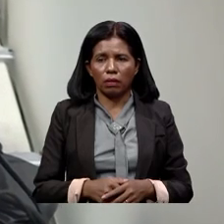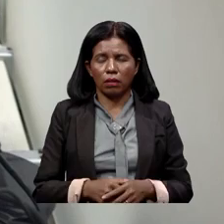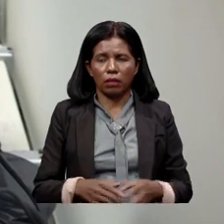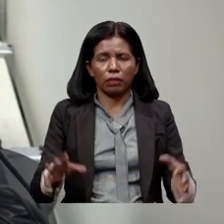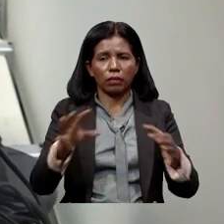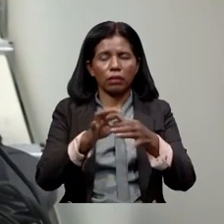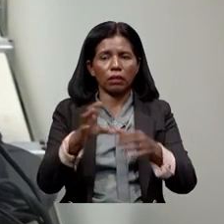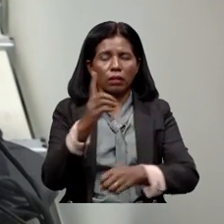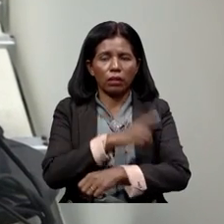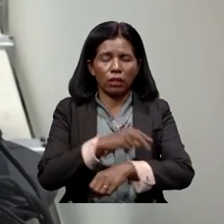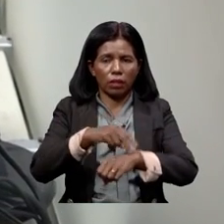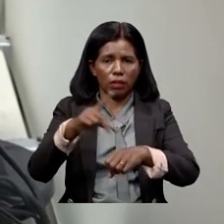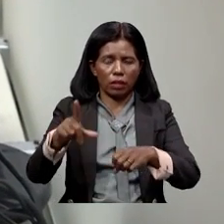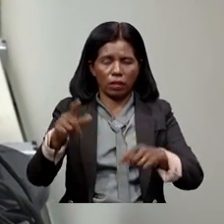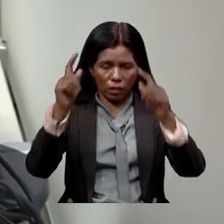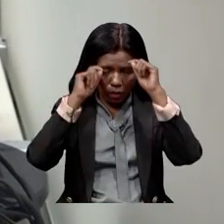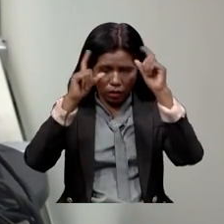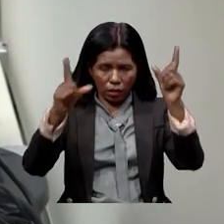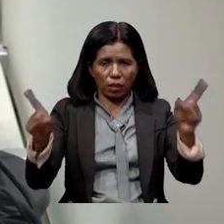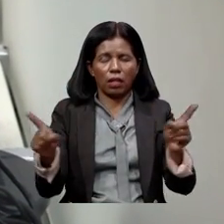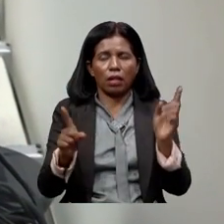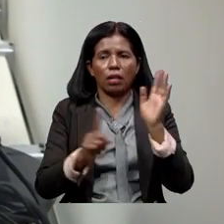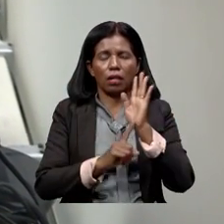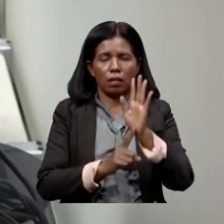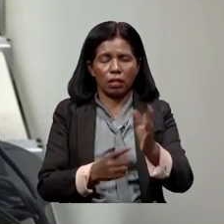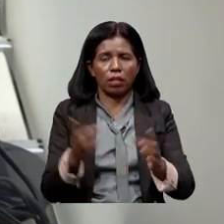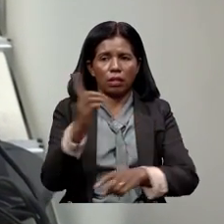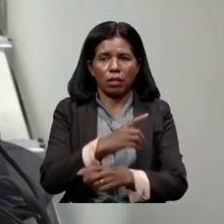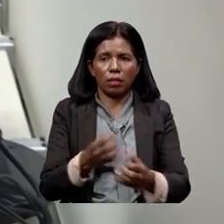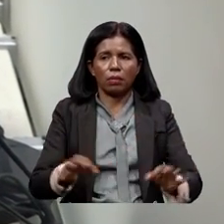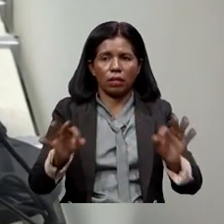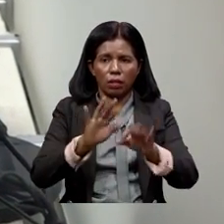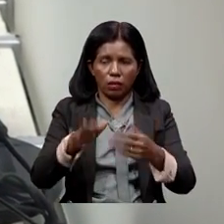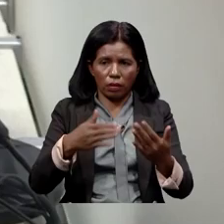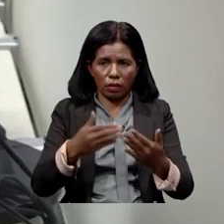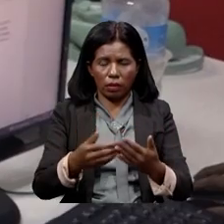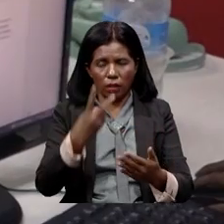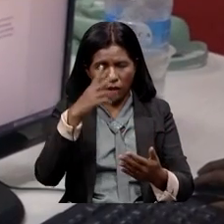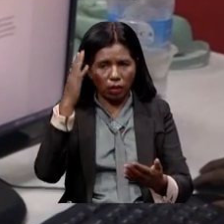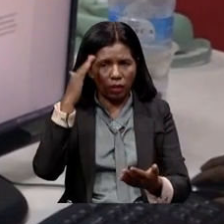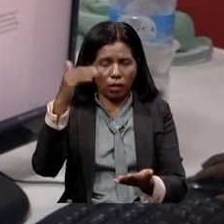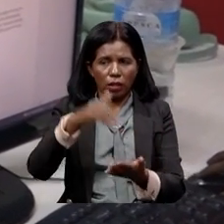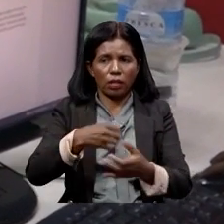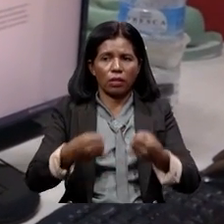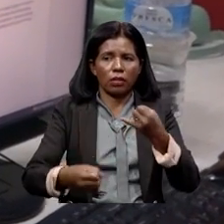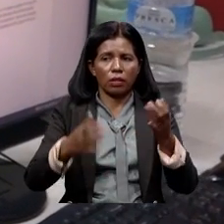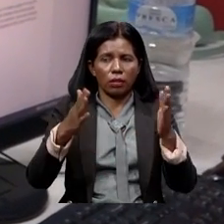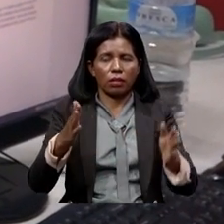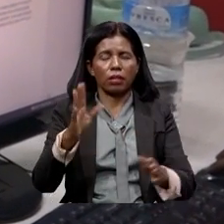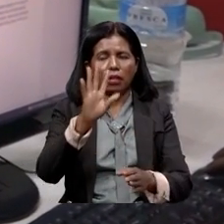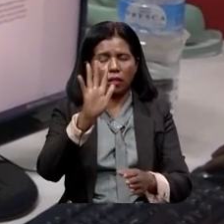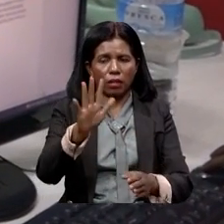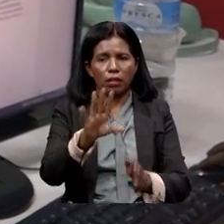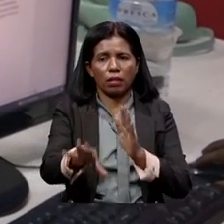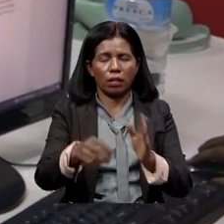Ligado ho lorong nasional liberada imprensa Timor Leste nebe saihanesan lorong importante ba jornalista sira ho dira hikas jornalista estrangeiro na in lima